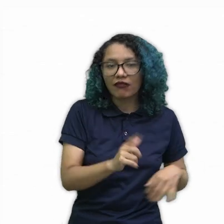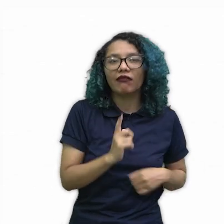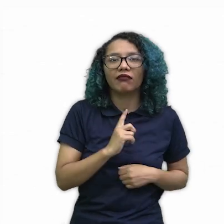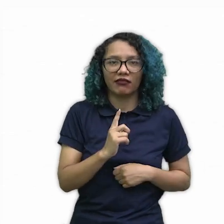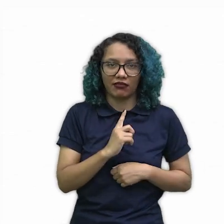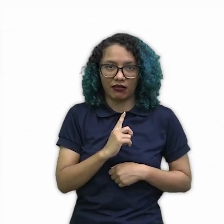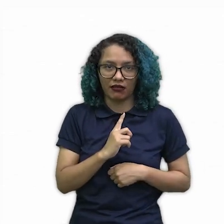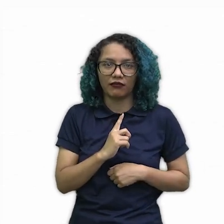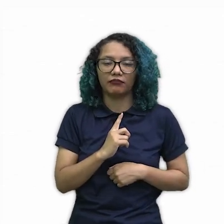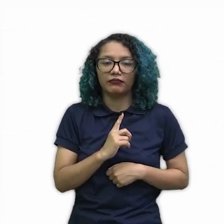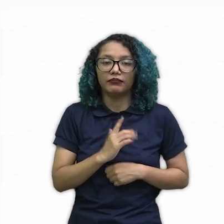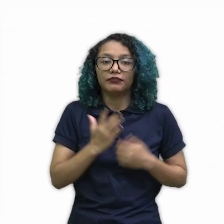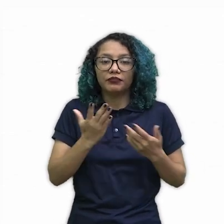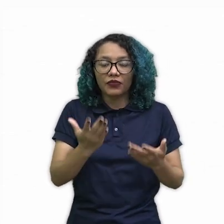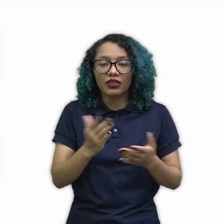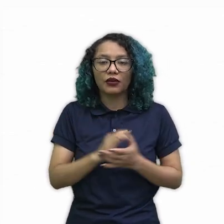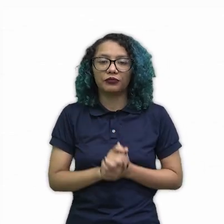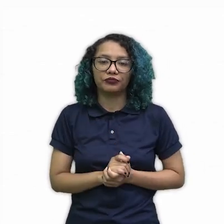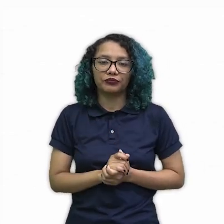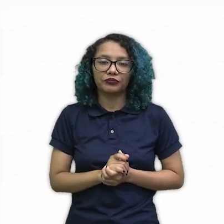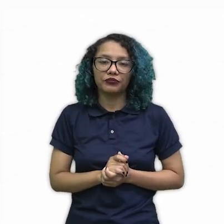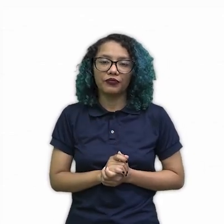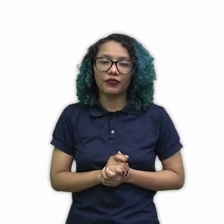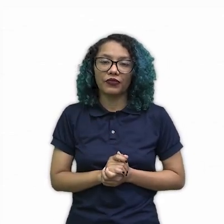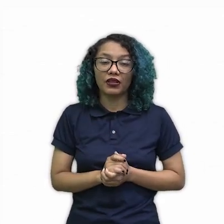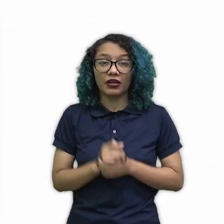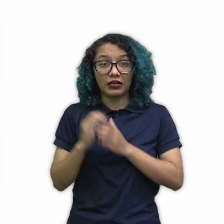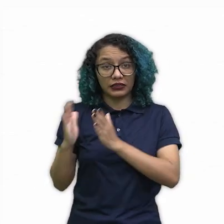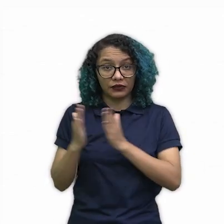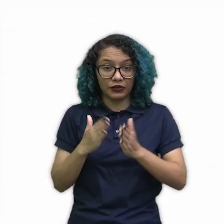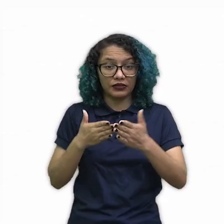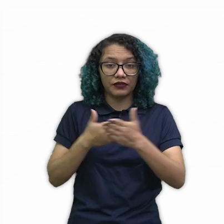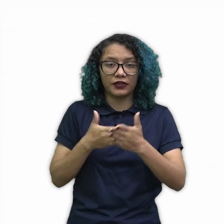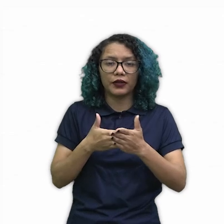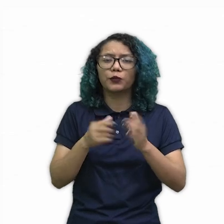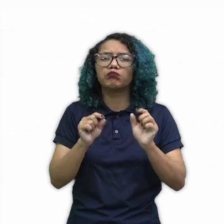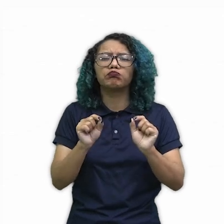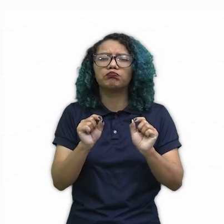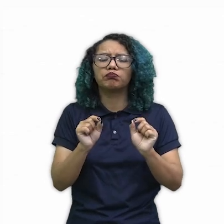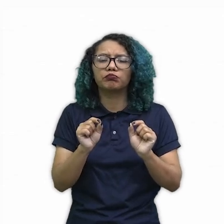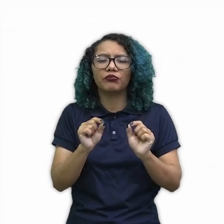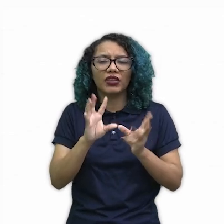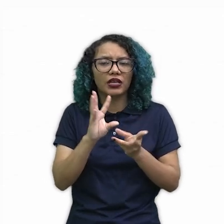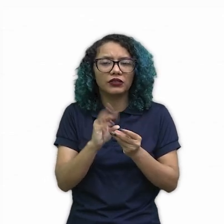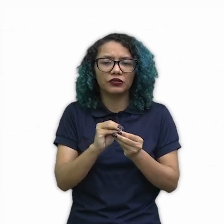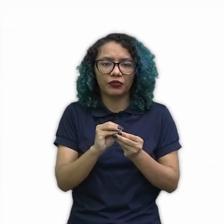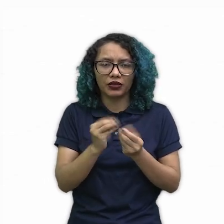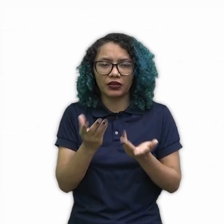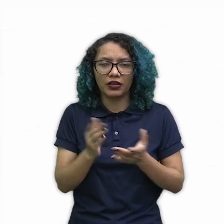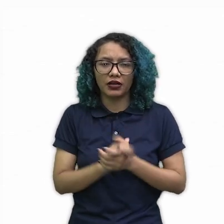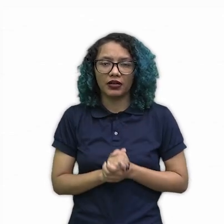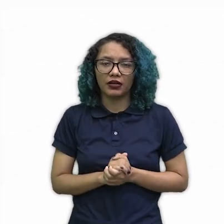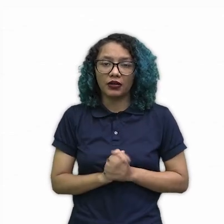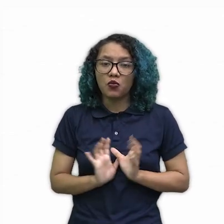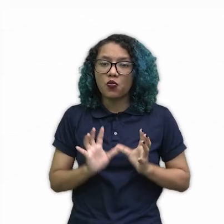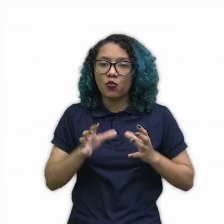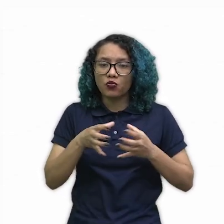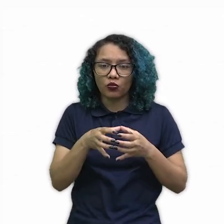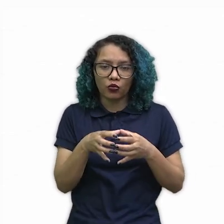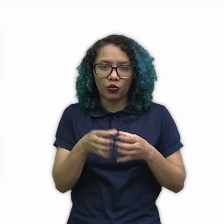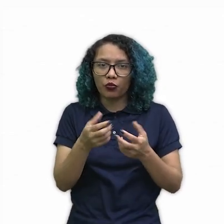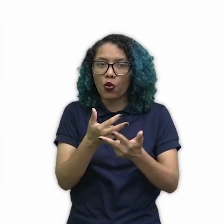outras palavras, uma sequência finita é um conjunto de elementos, tá? Não precisa ser necessariamente